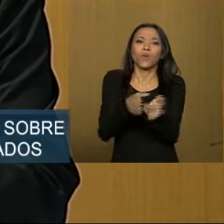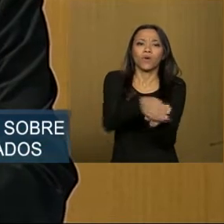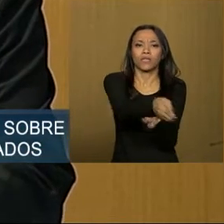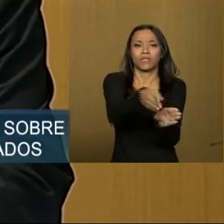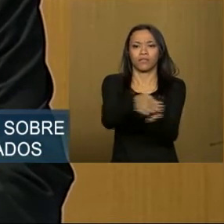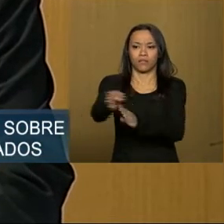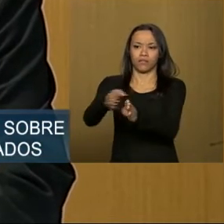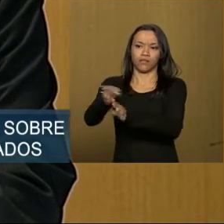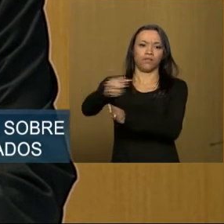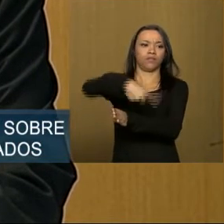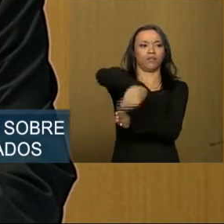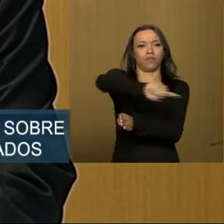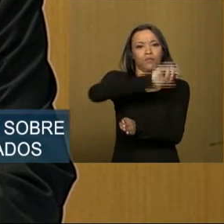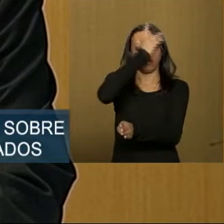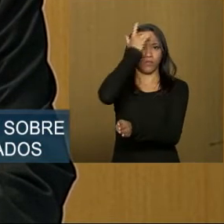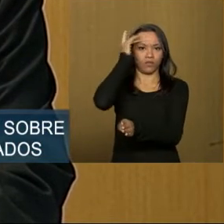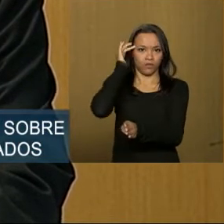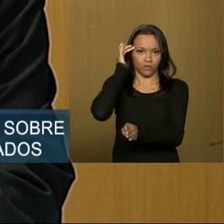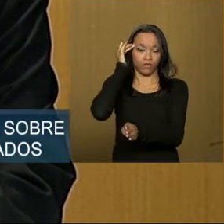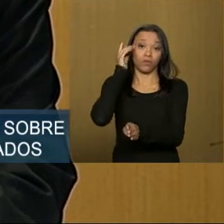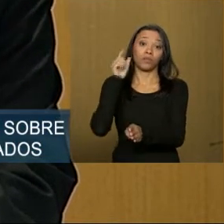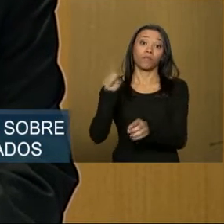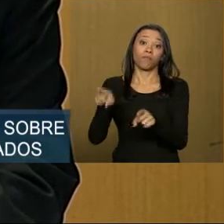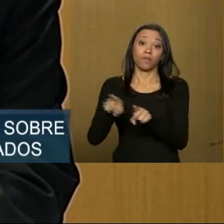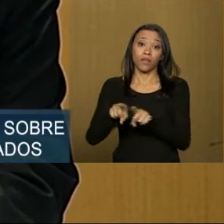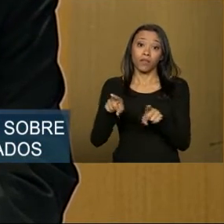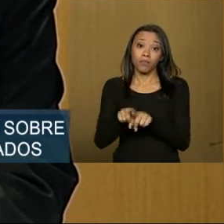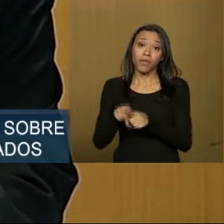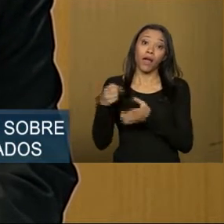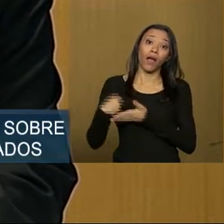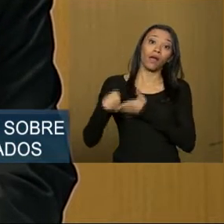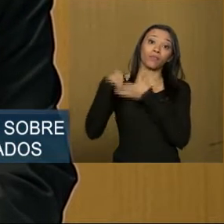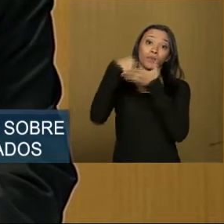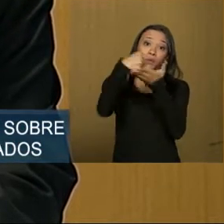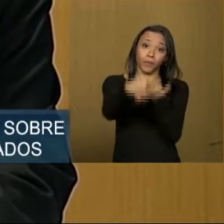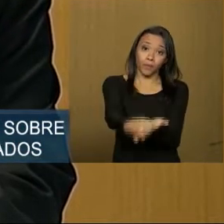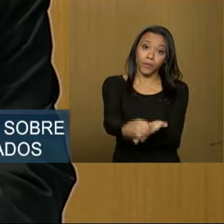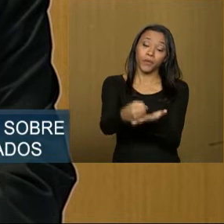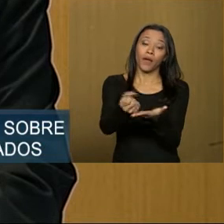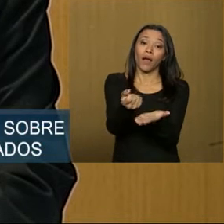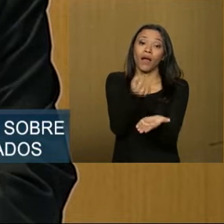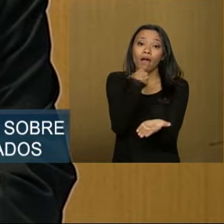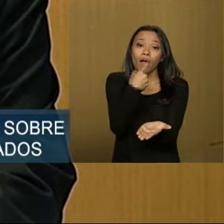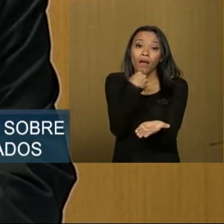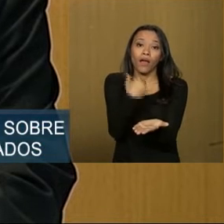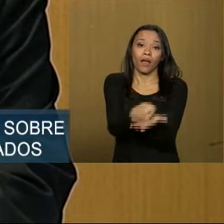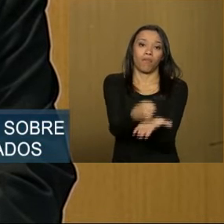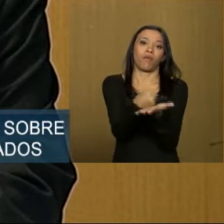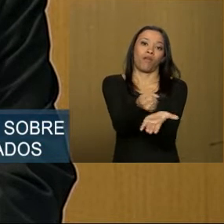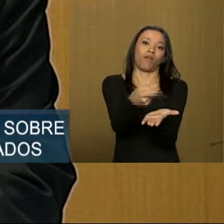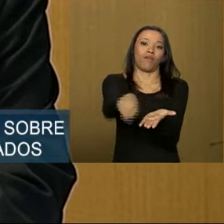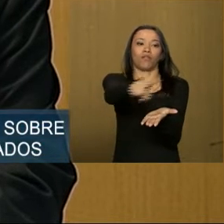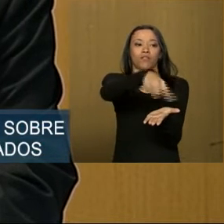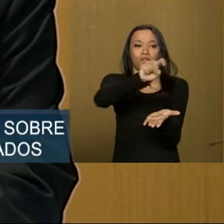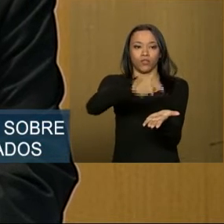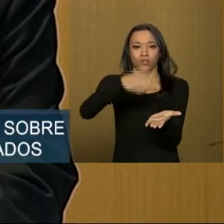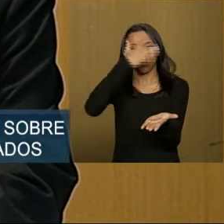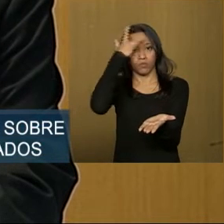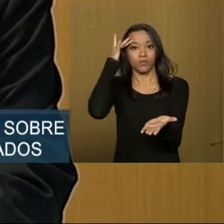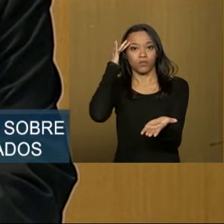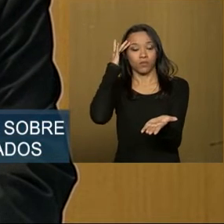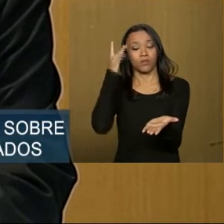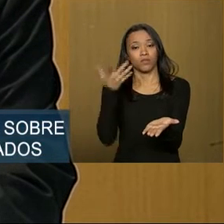atenção básica, e também assistência farmacêutica. Nós,